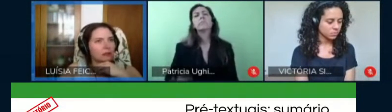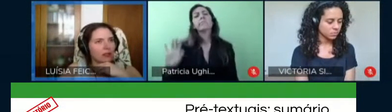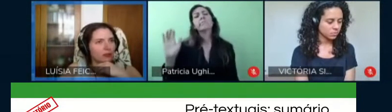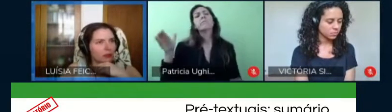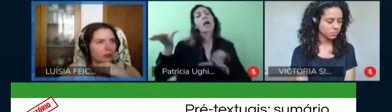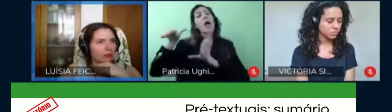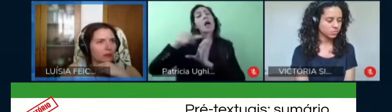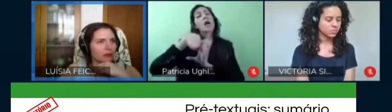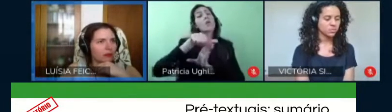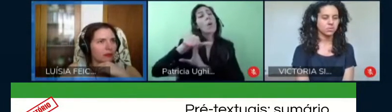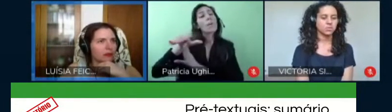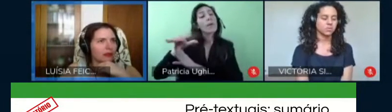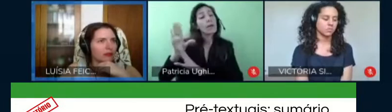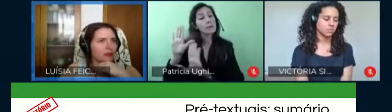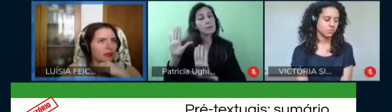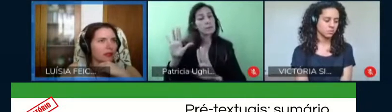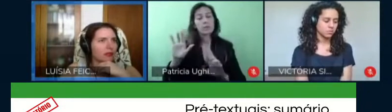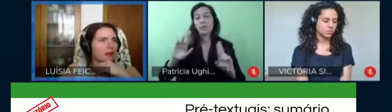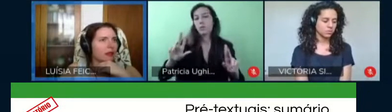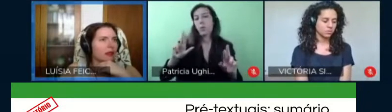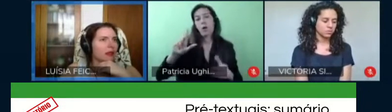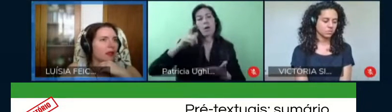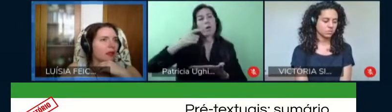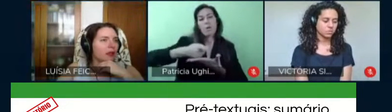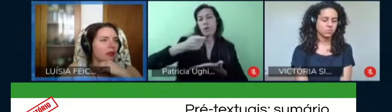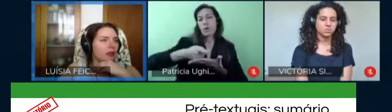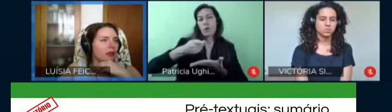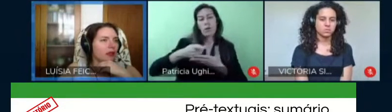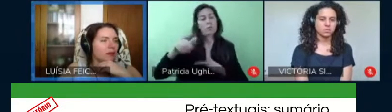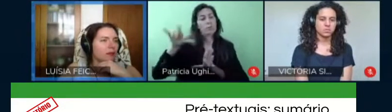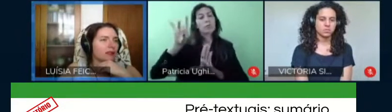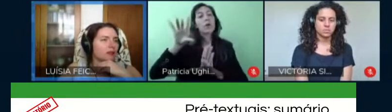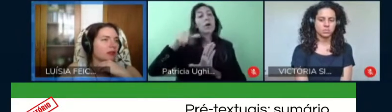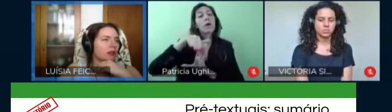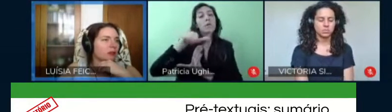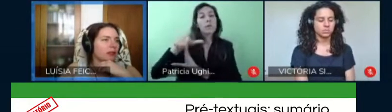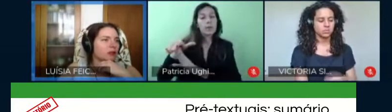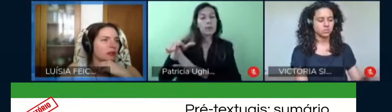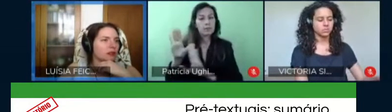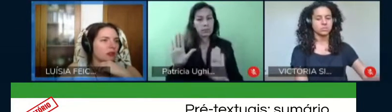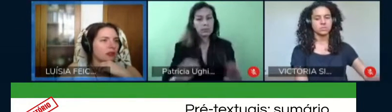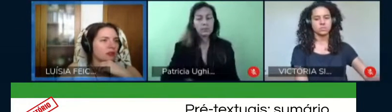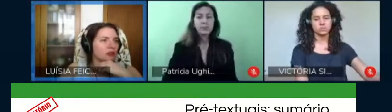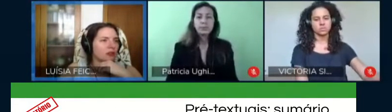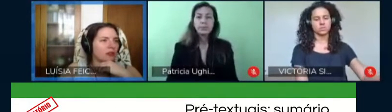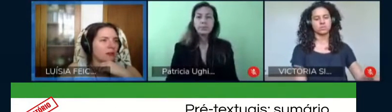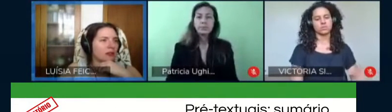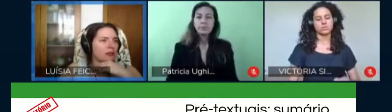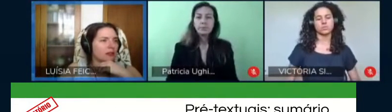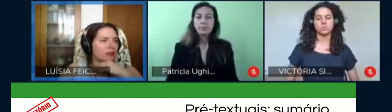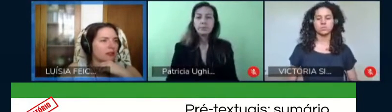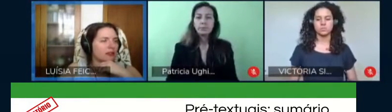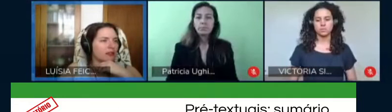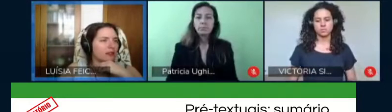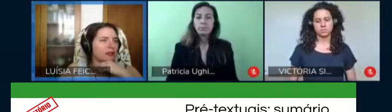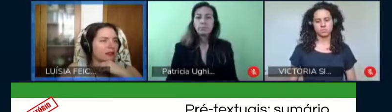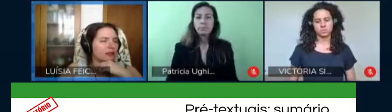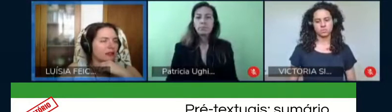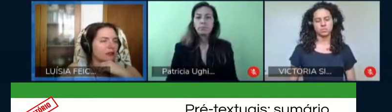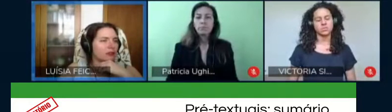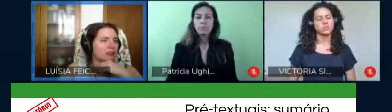não necessariamente é necessário seguir. E lembrando que isso aqui a gente já não está mais falando das